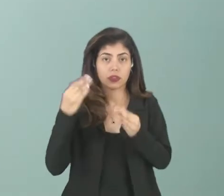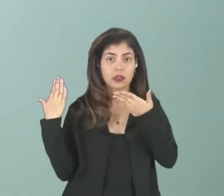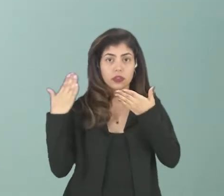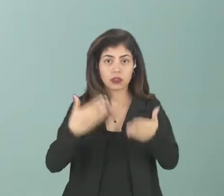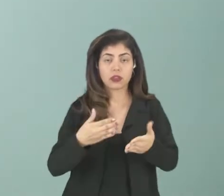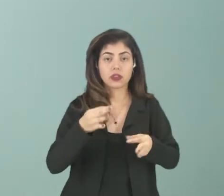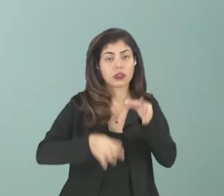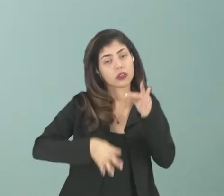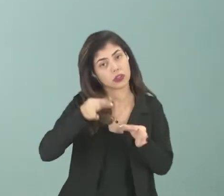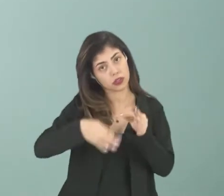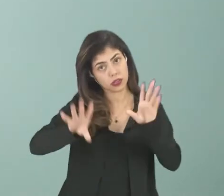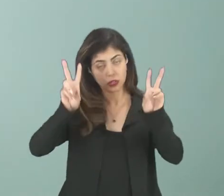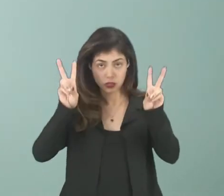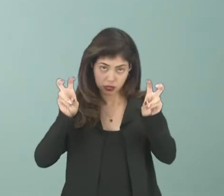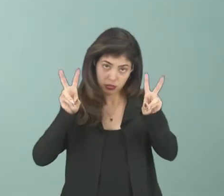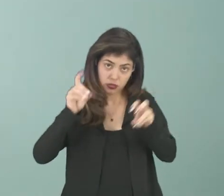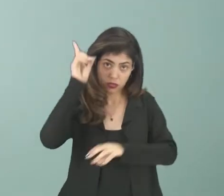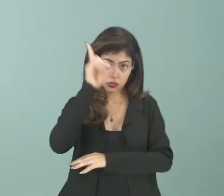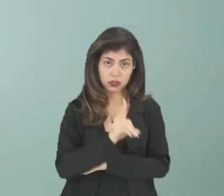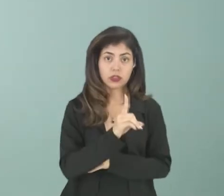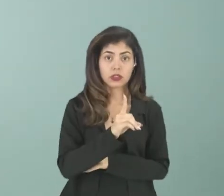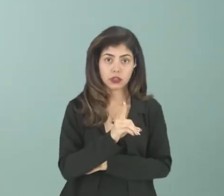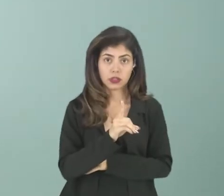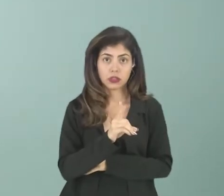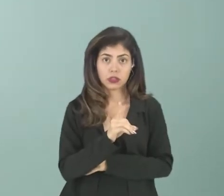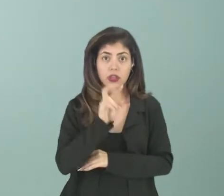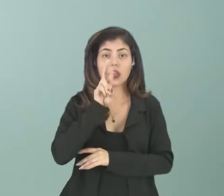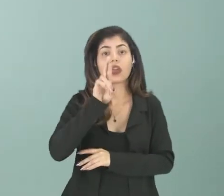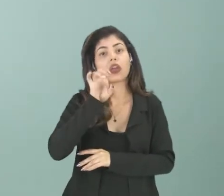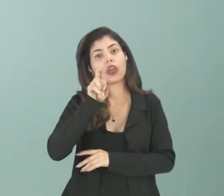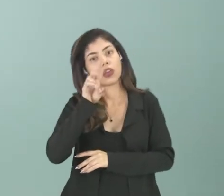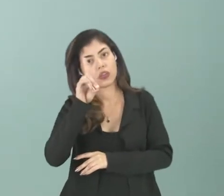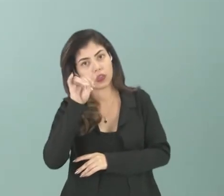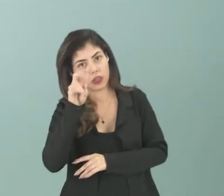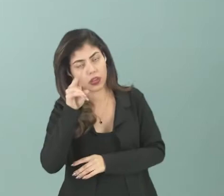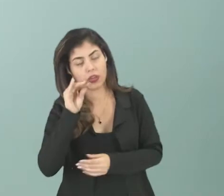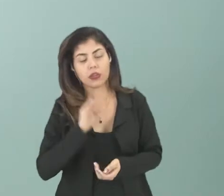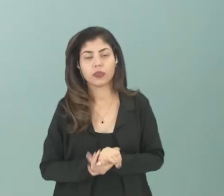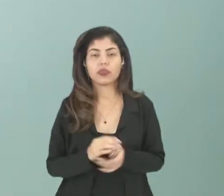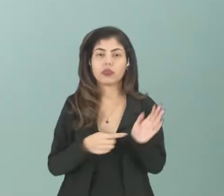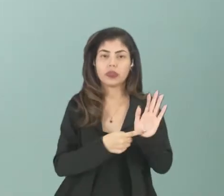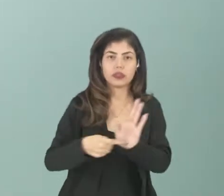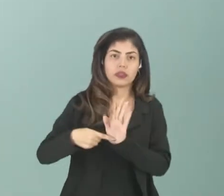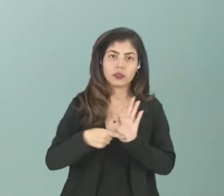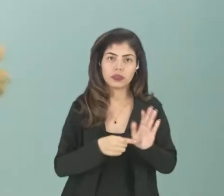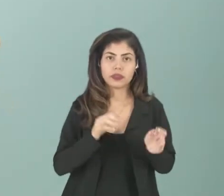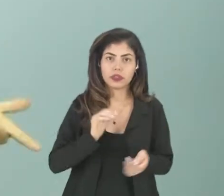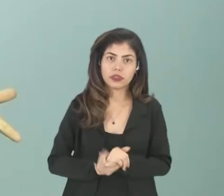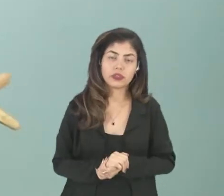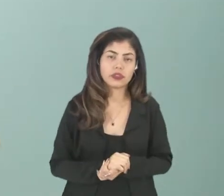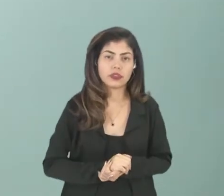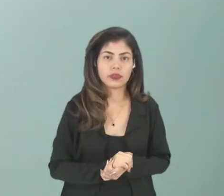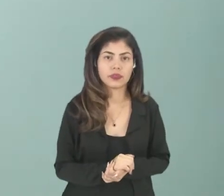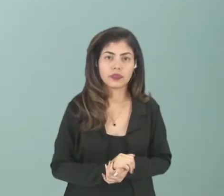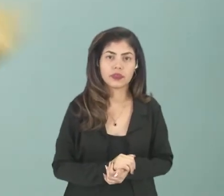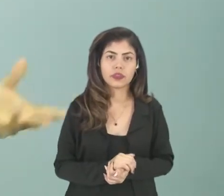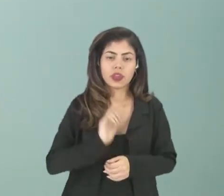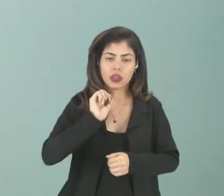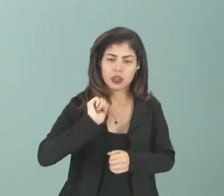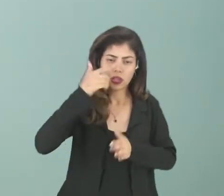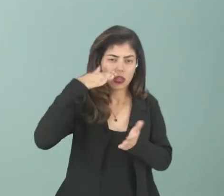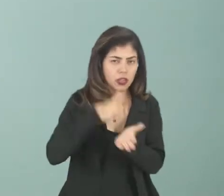objetivo da justiça, essa é a teoria do direito, seria de reeducar, reinserir na sociedade, reproduzir a violência. A